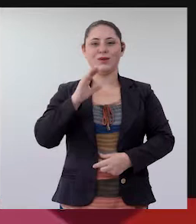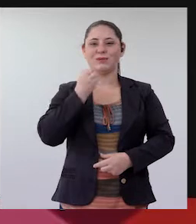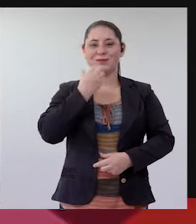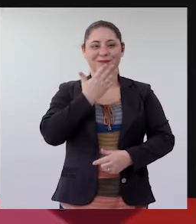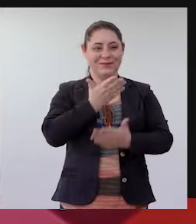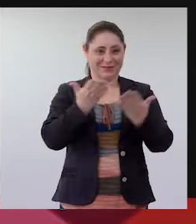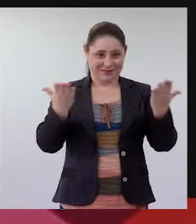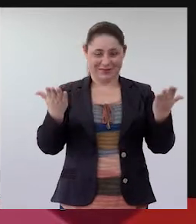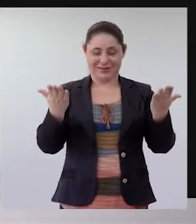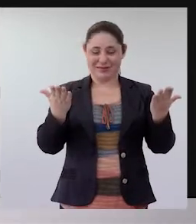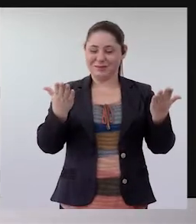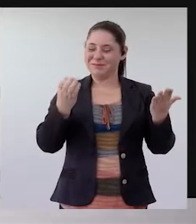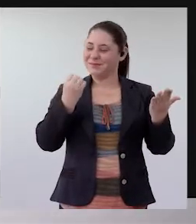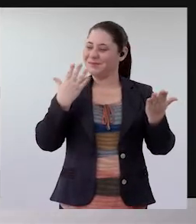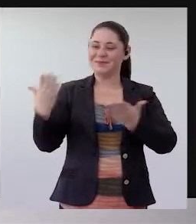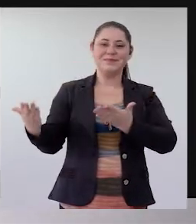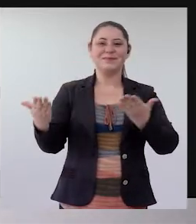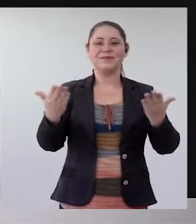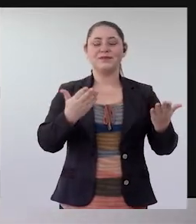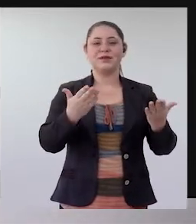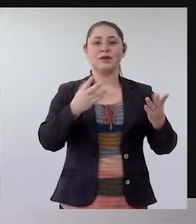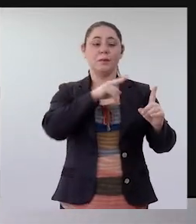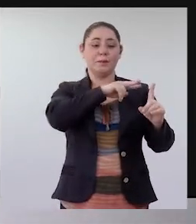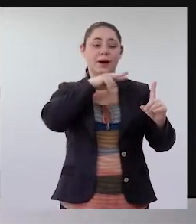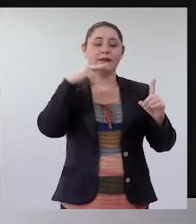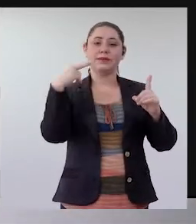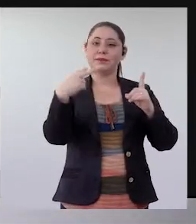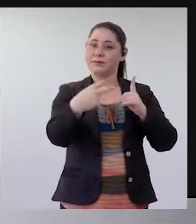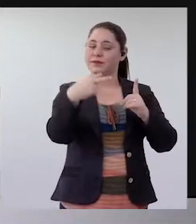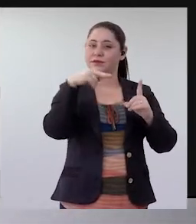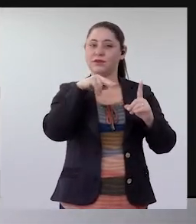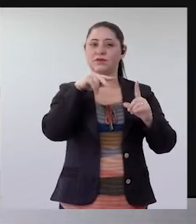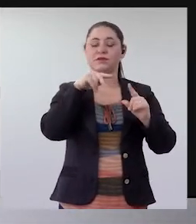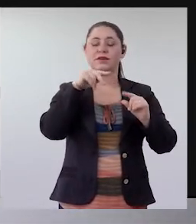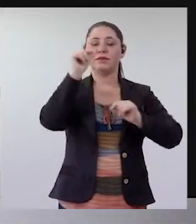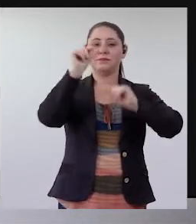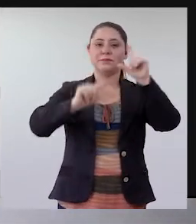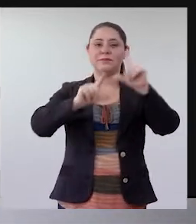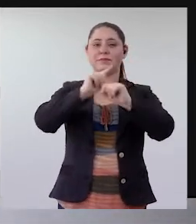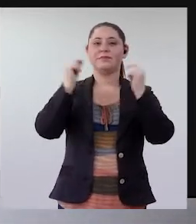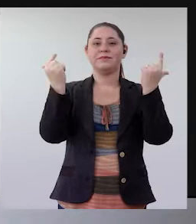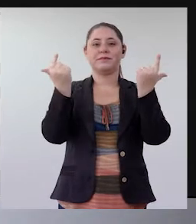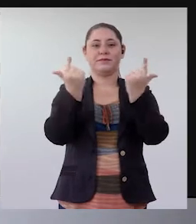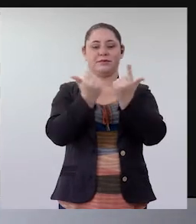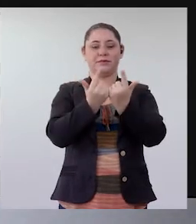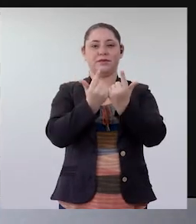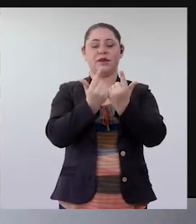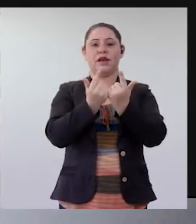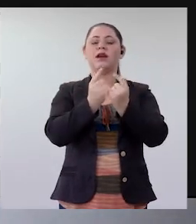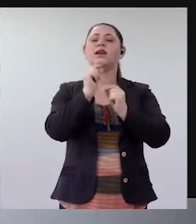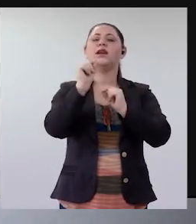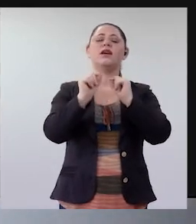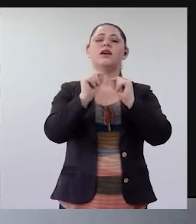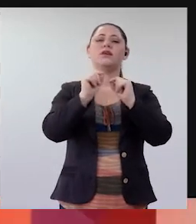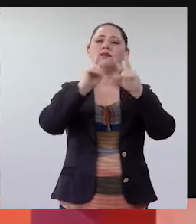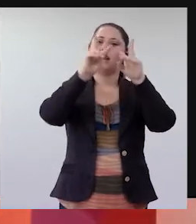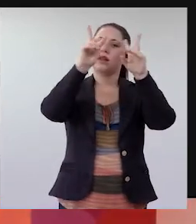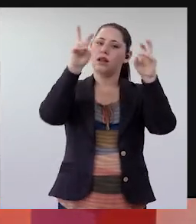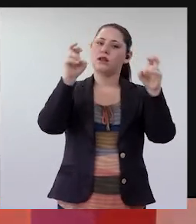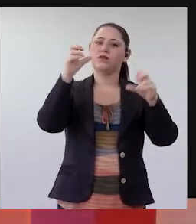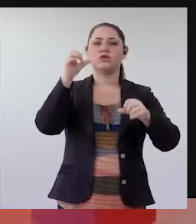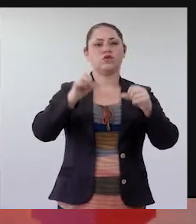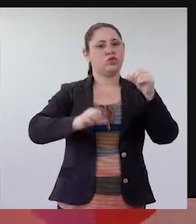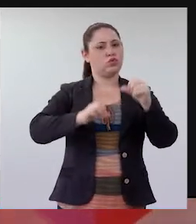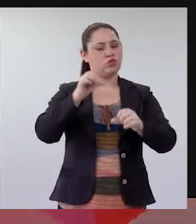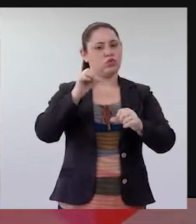Olá para todo mundo, seja muito bem-vindo ao Perspectiva, programa da TV Assembleia, que está debatendo diversos